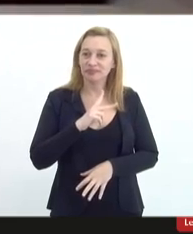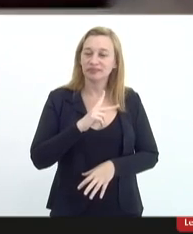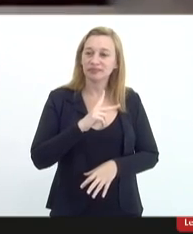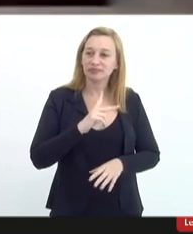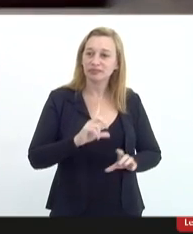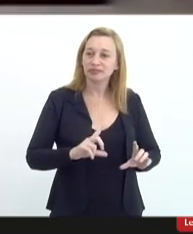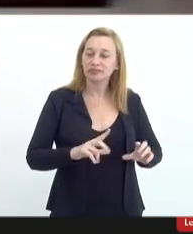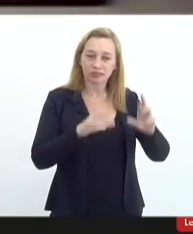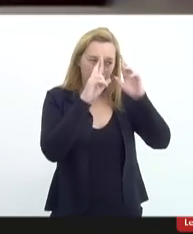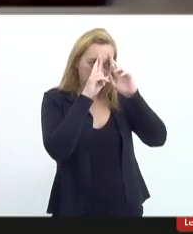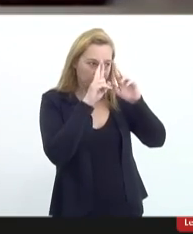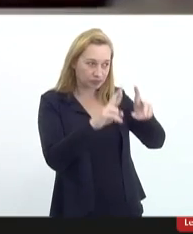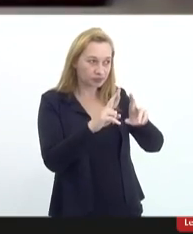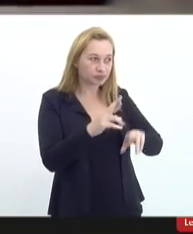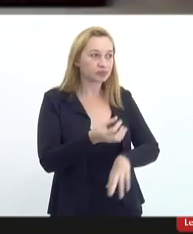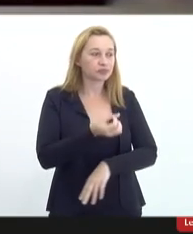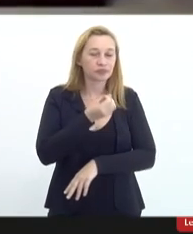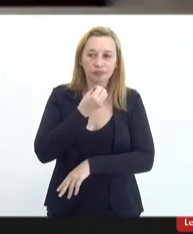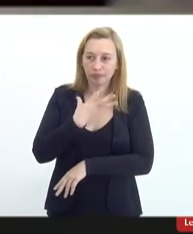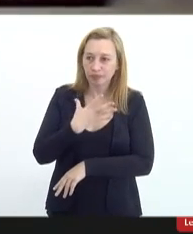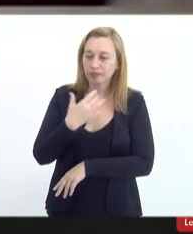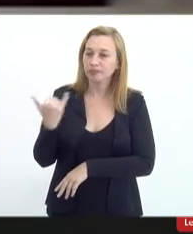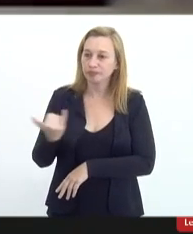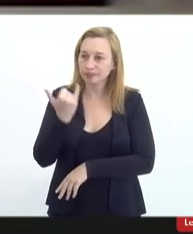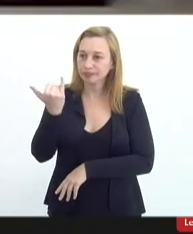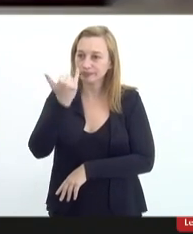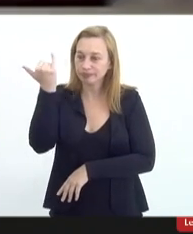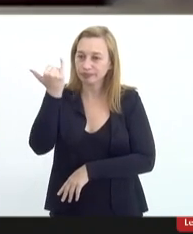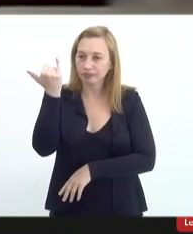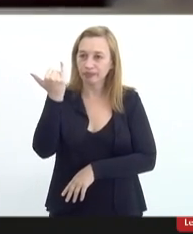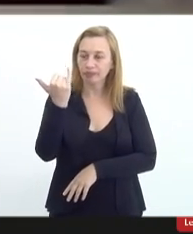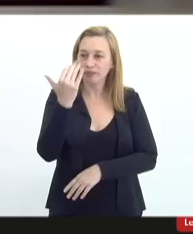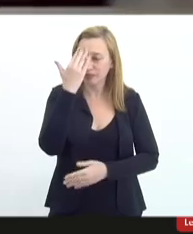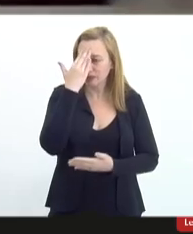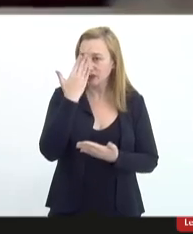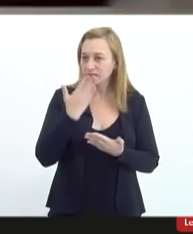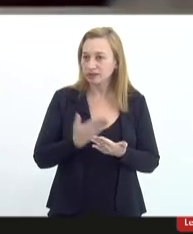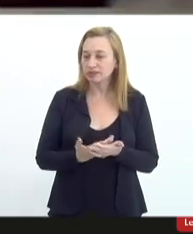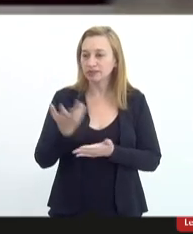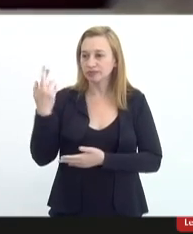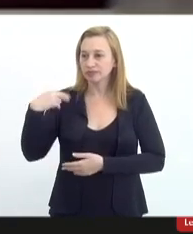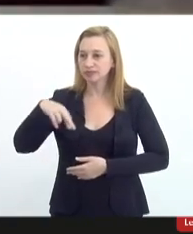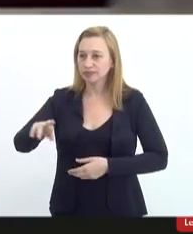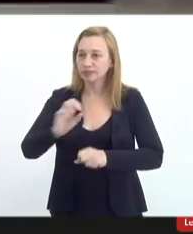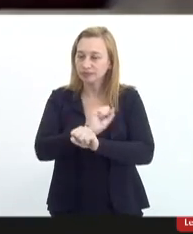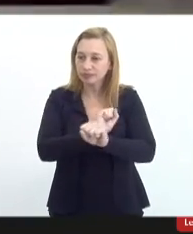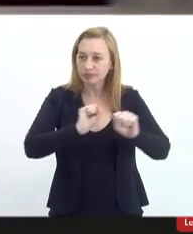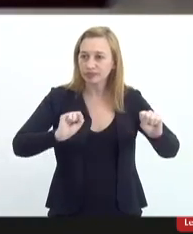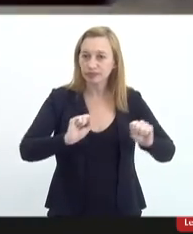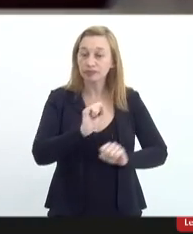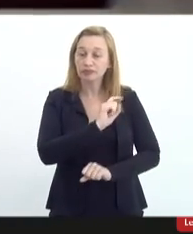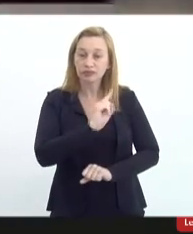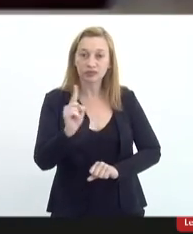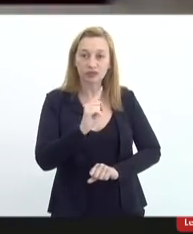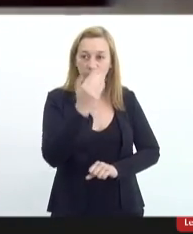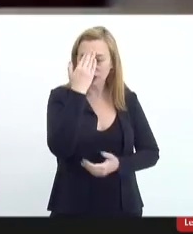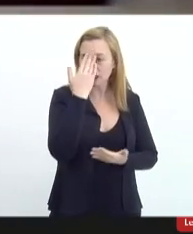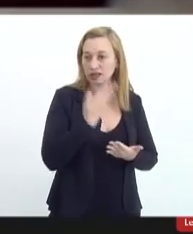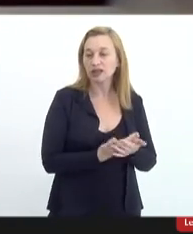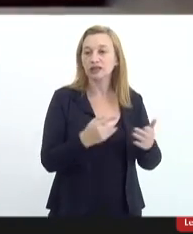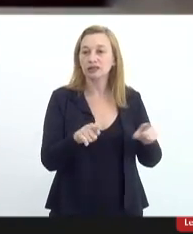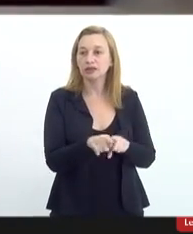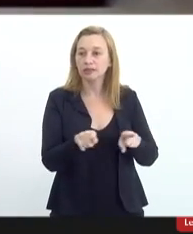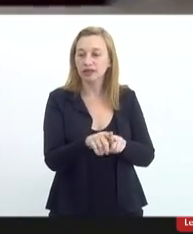precisam reconhecer a liberdade de credo e de culto e a liberdade de não crer nos ambientes de